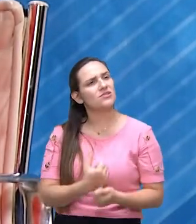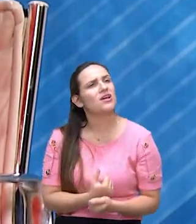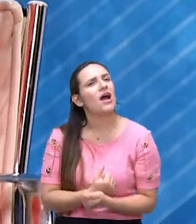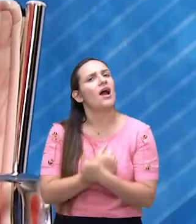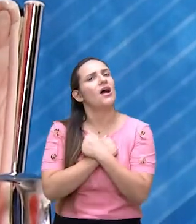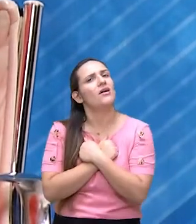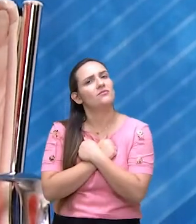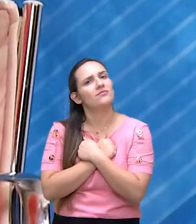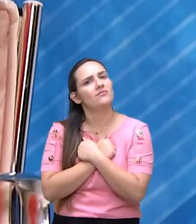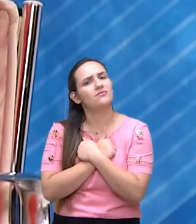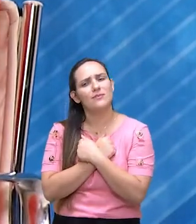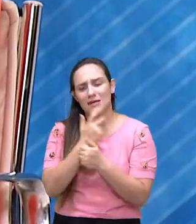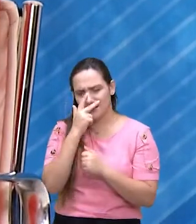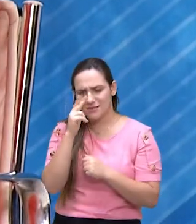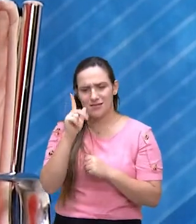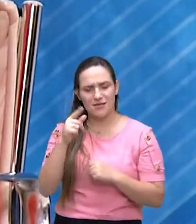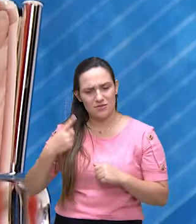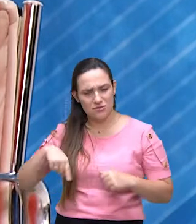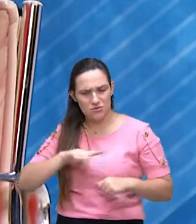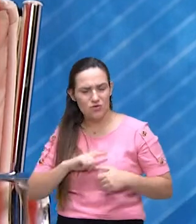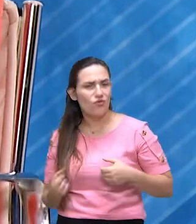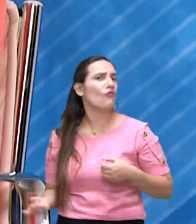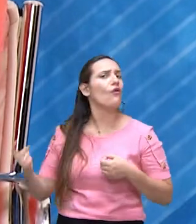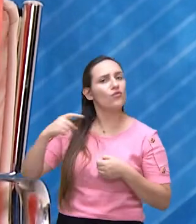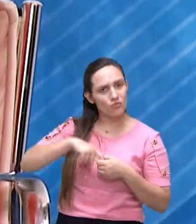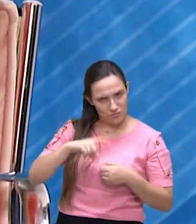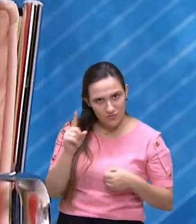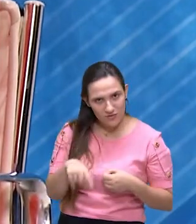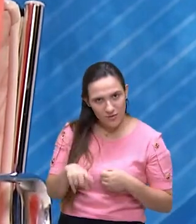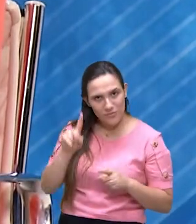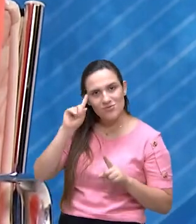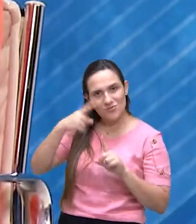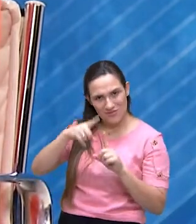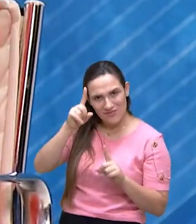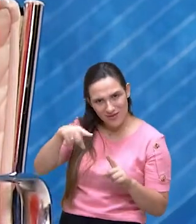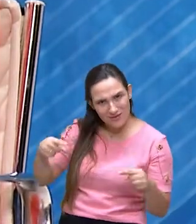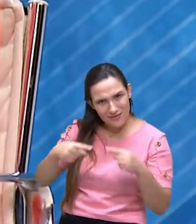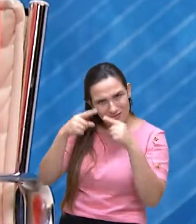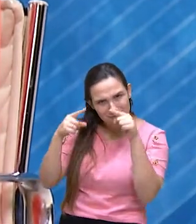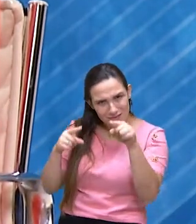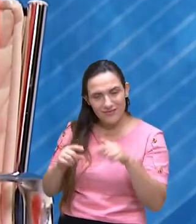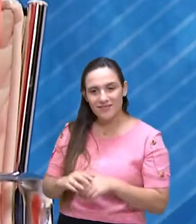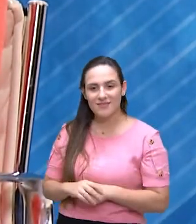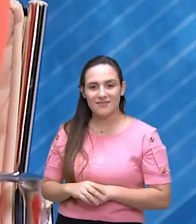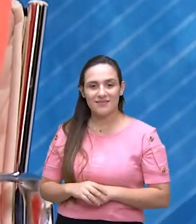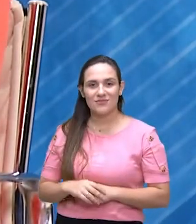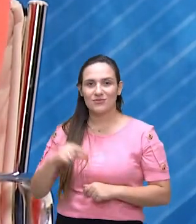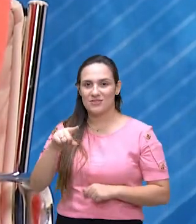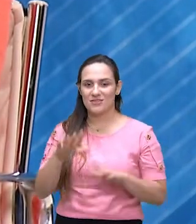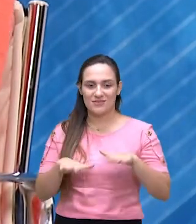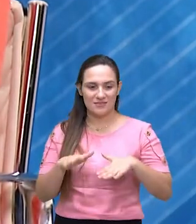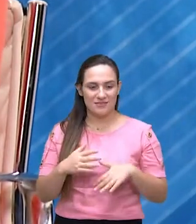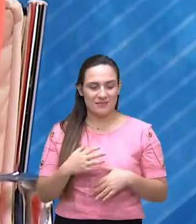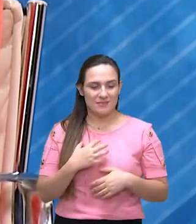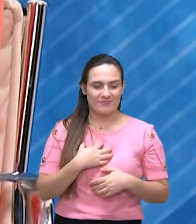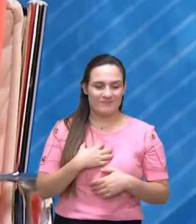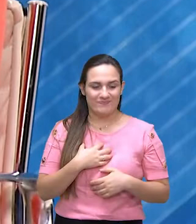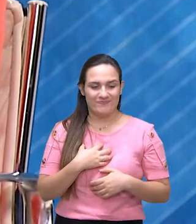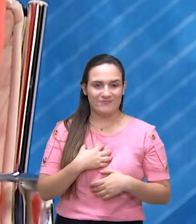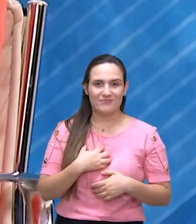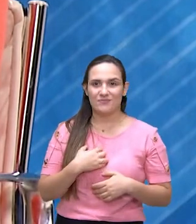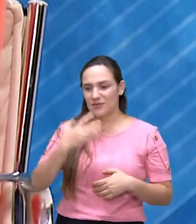de abraço sabe de estamos de volta Então essa foi a intenção mesmo e eu senti você é